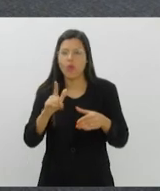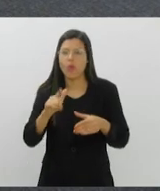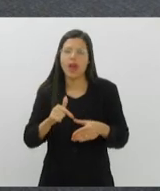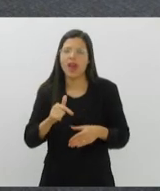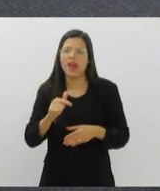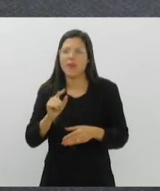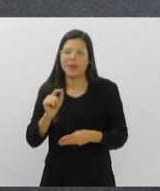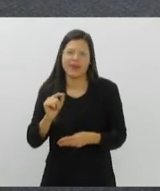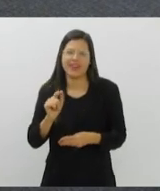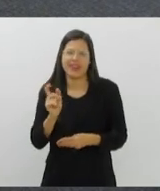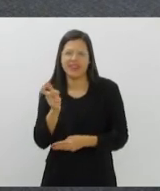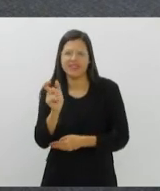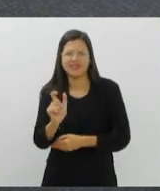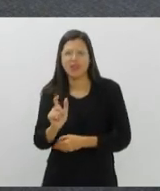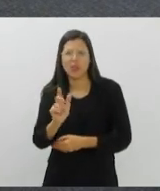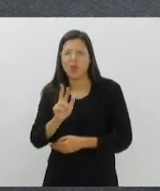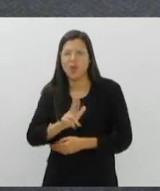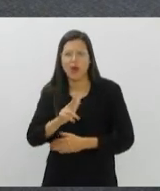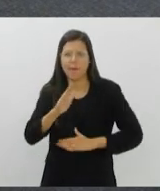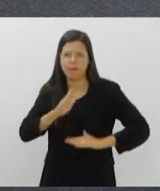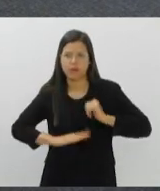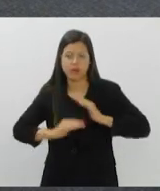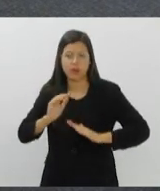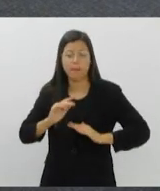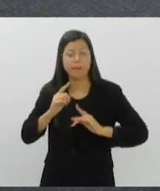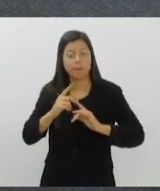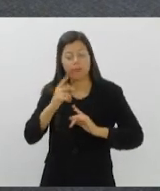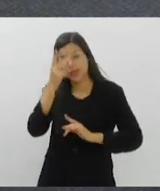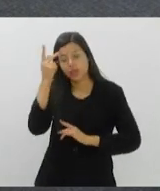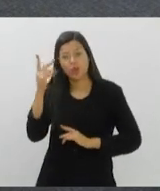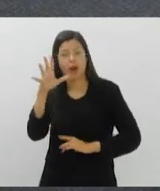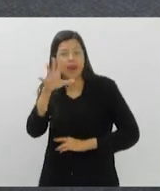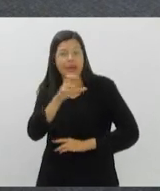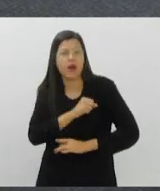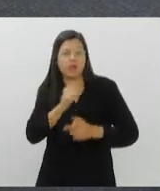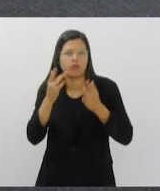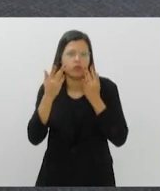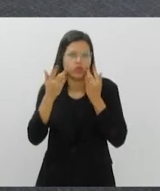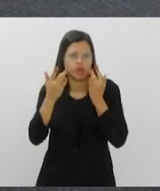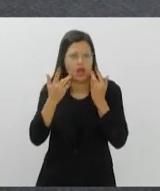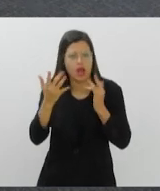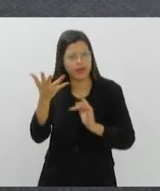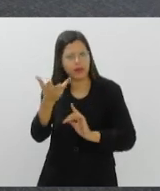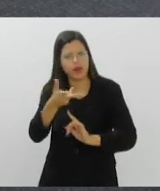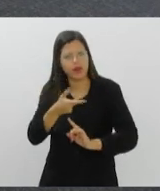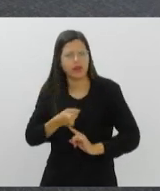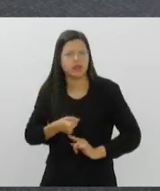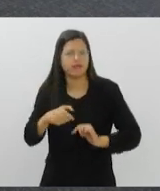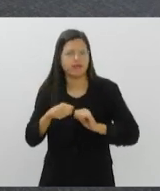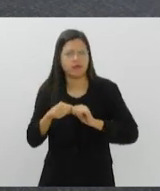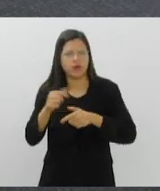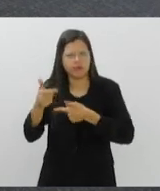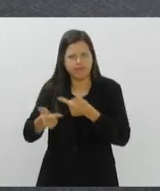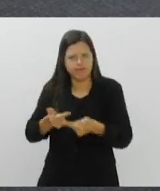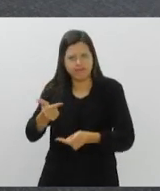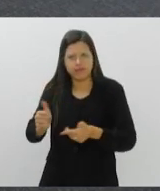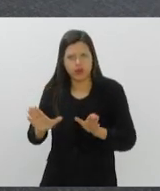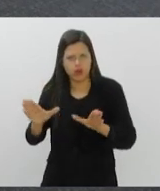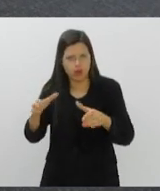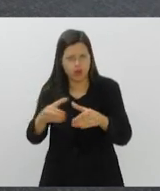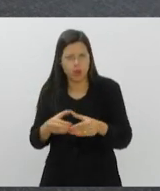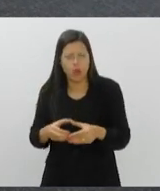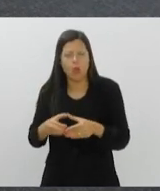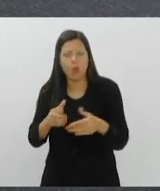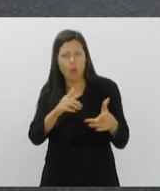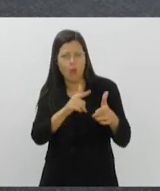né, real da palavra, de amantes do teatro, da arte. Então, eles fazem um trabalho coletivo de pegar os